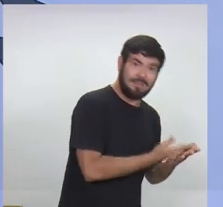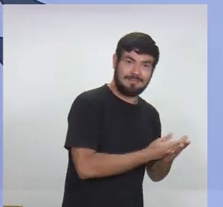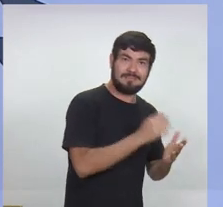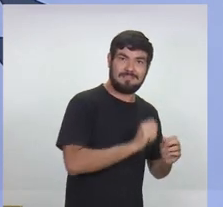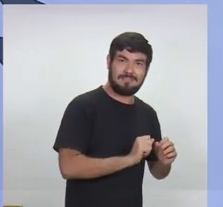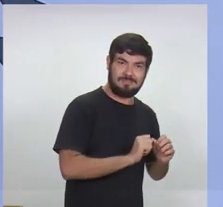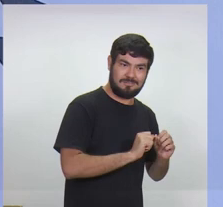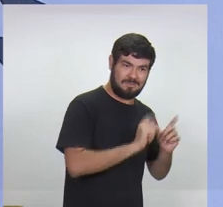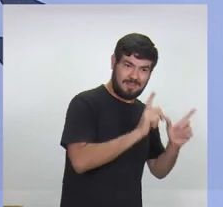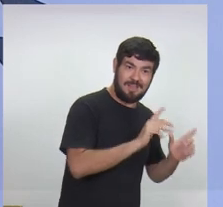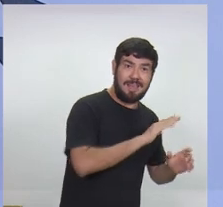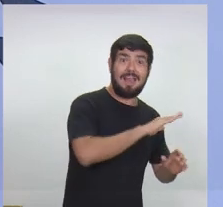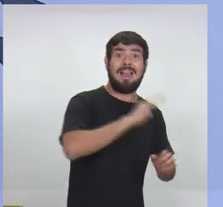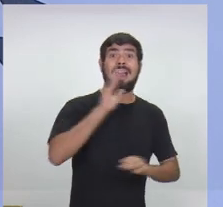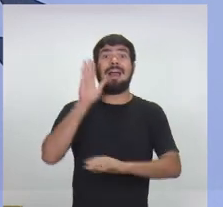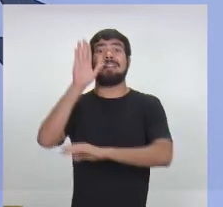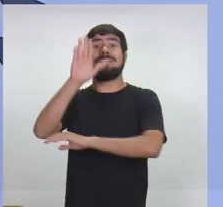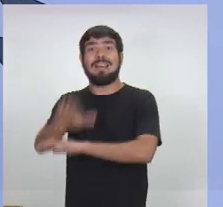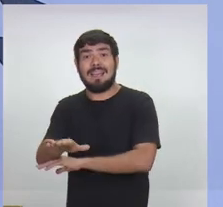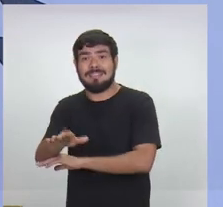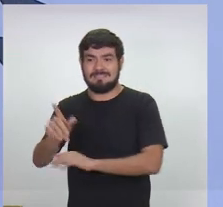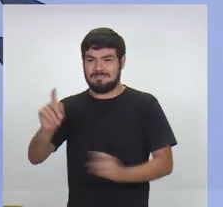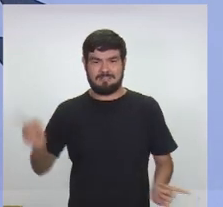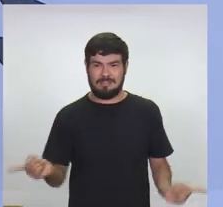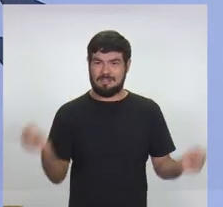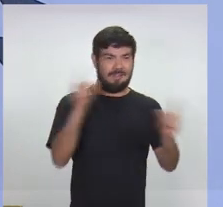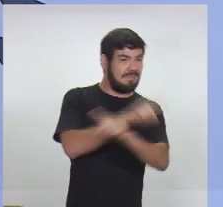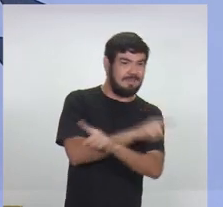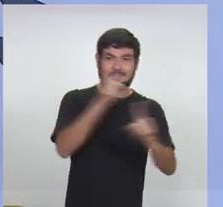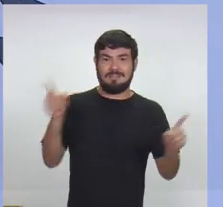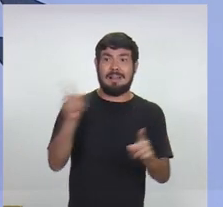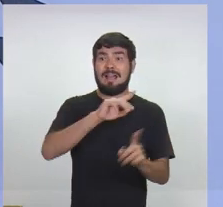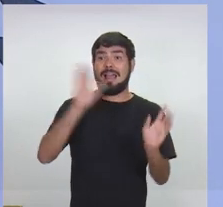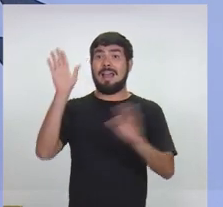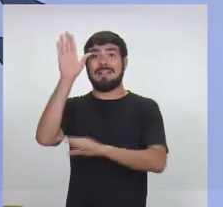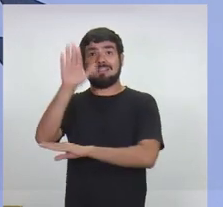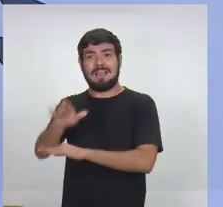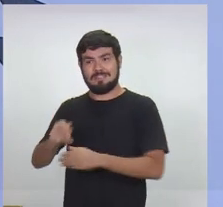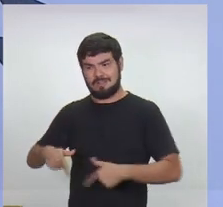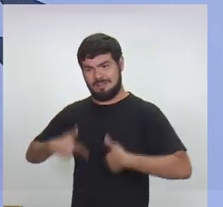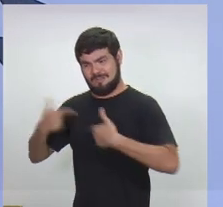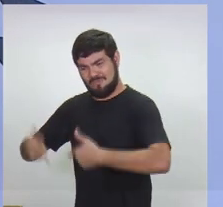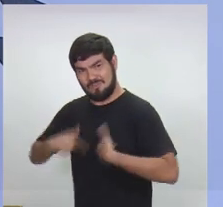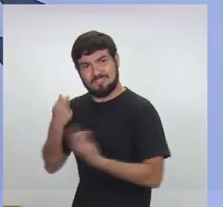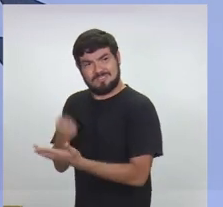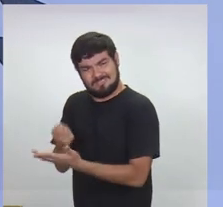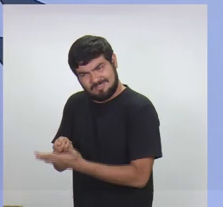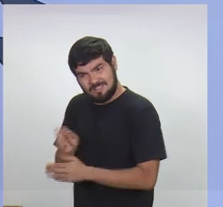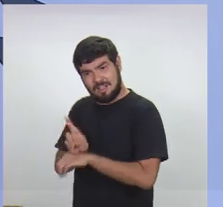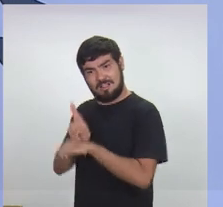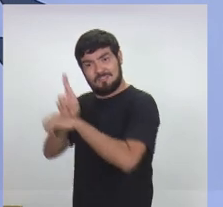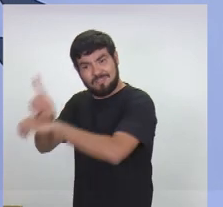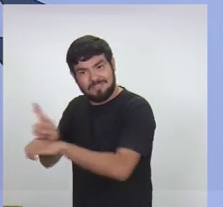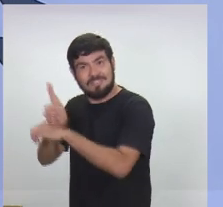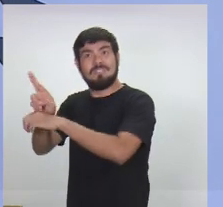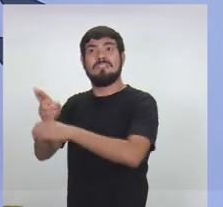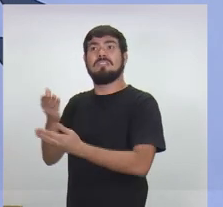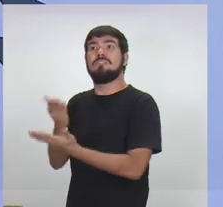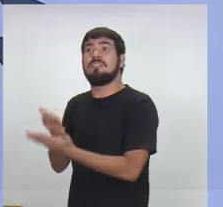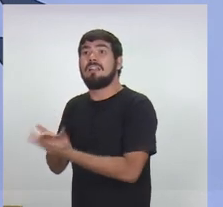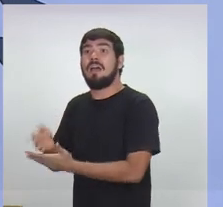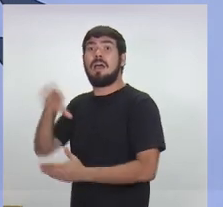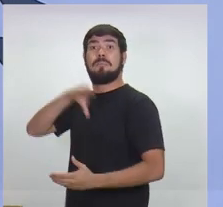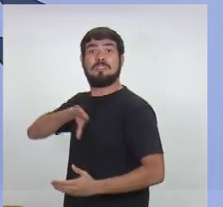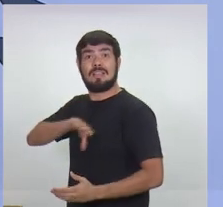também vai poder fazer essa atividade pela manhã participam de uma aula de reforço de matemática e de português participando de um curso de